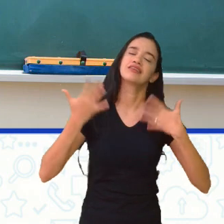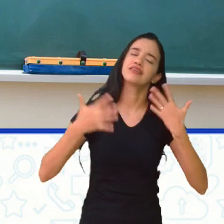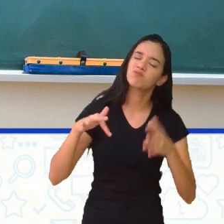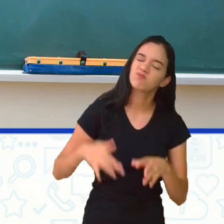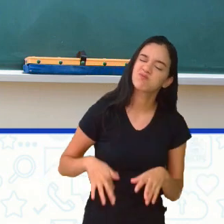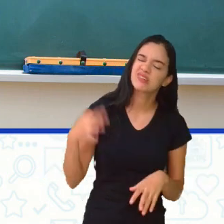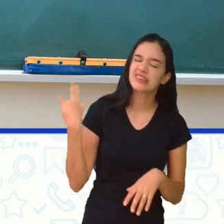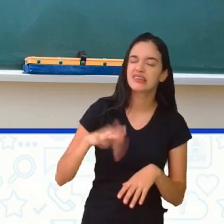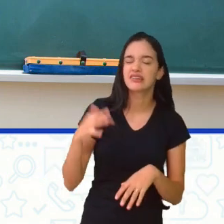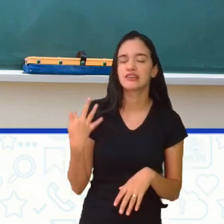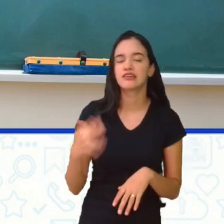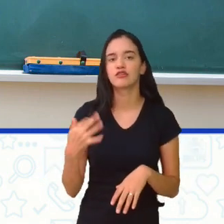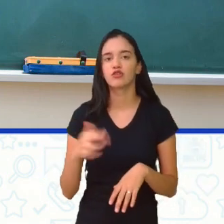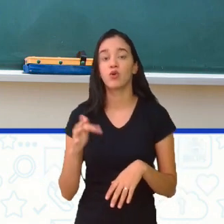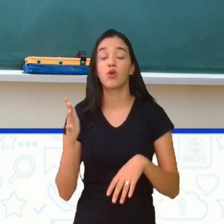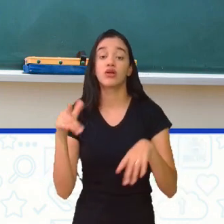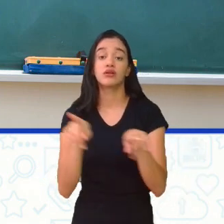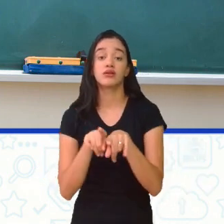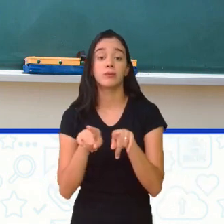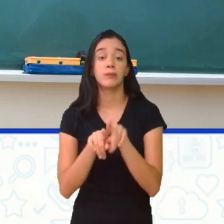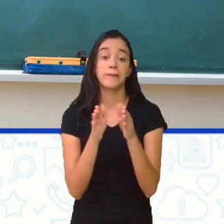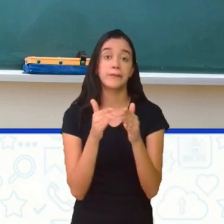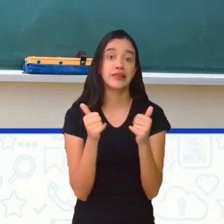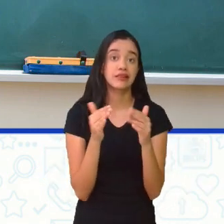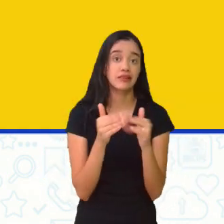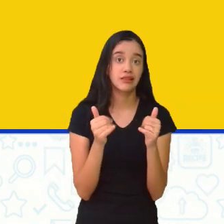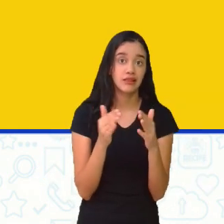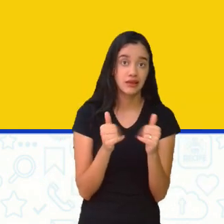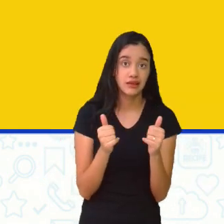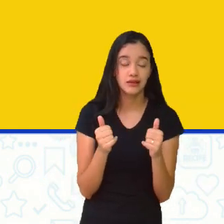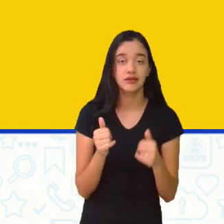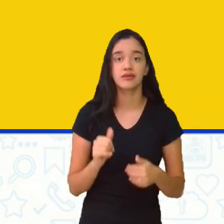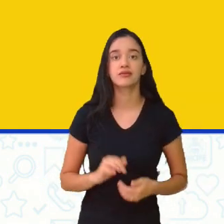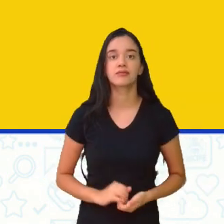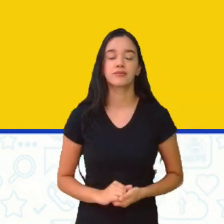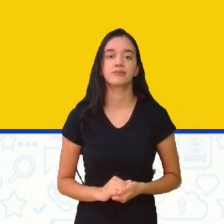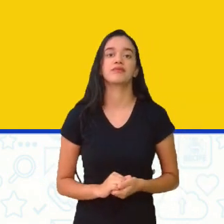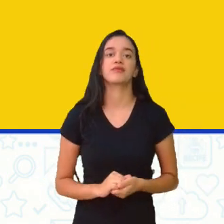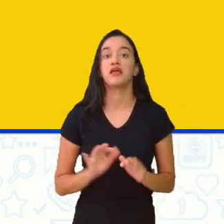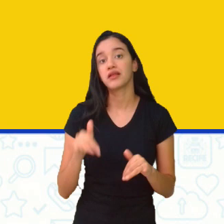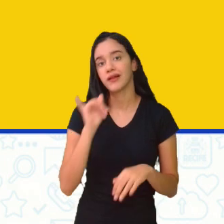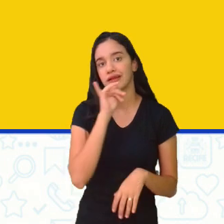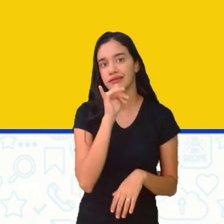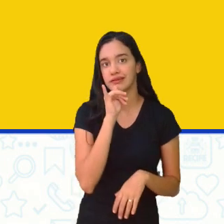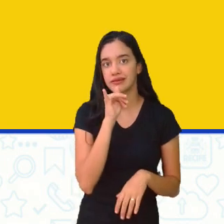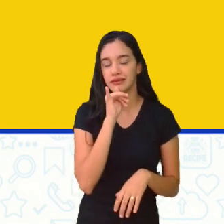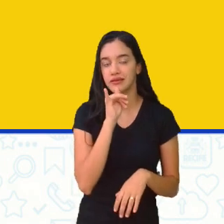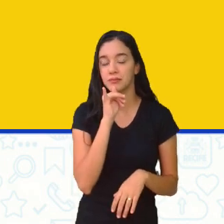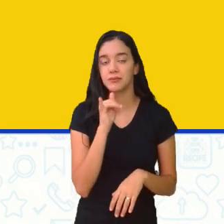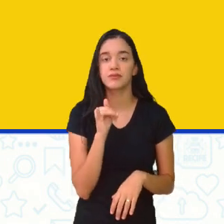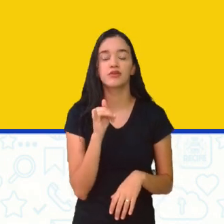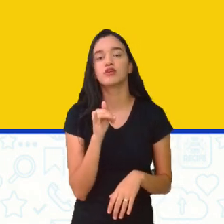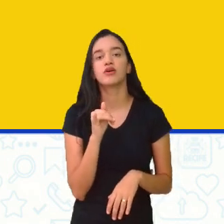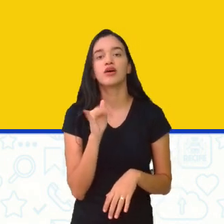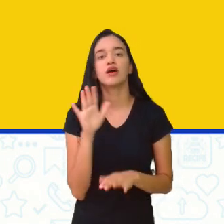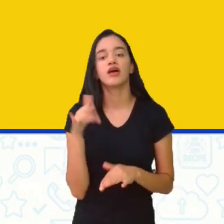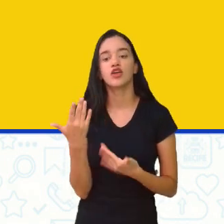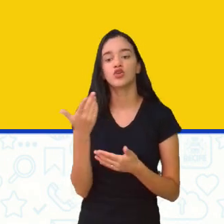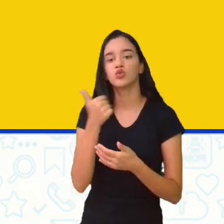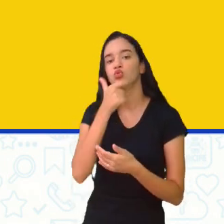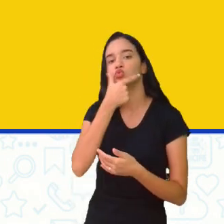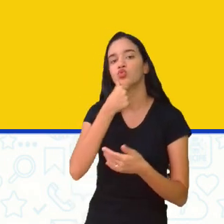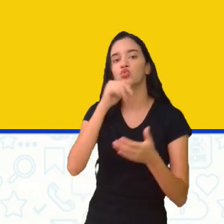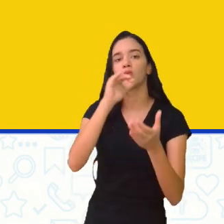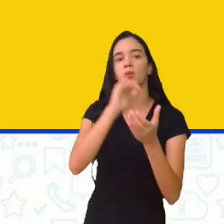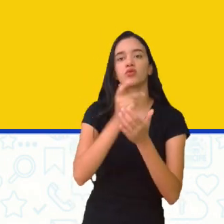dor, chamamento, pedido. Então, exemplo aí, né? O esposo diz